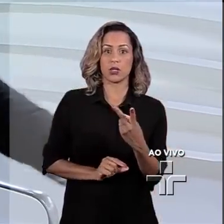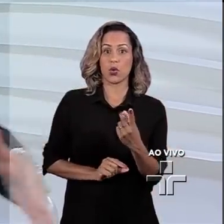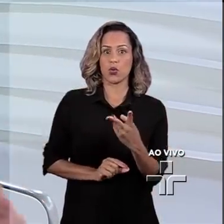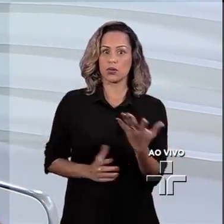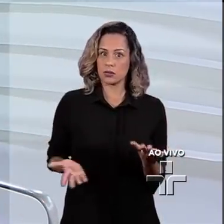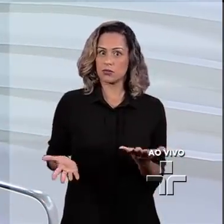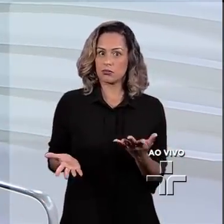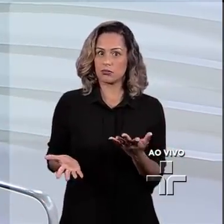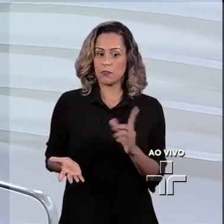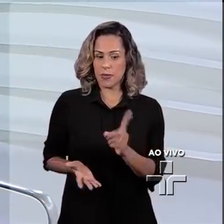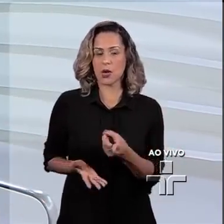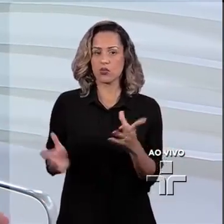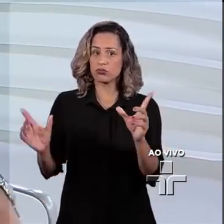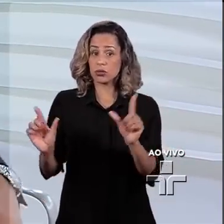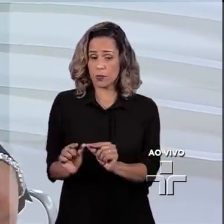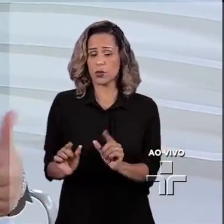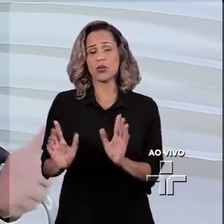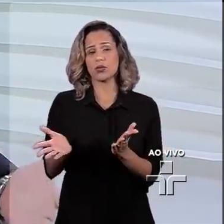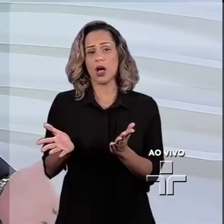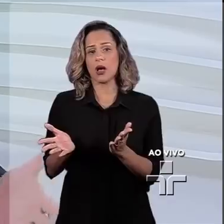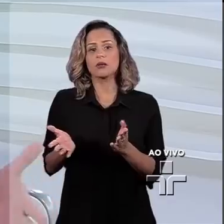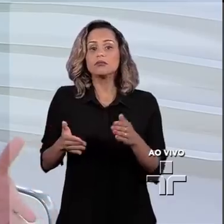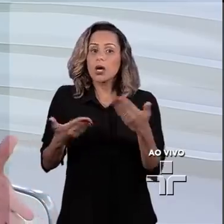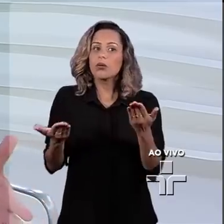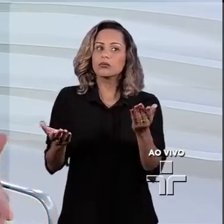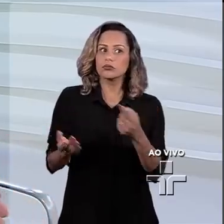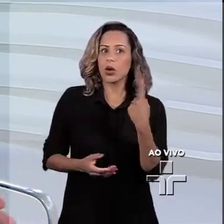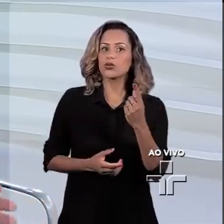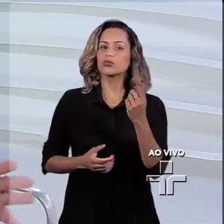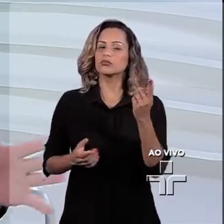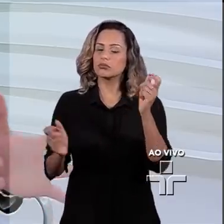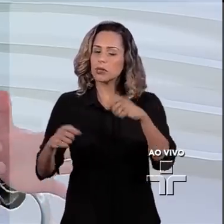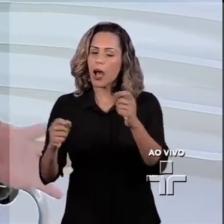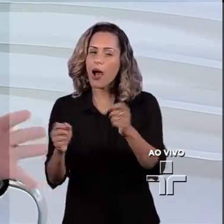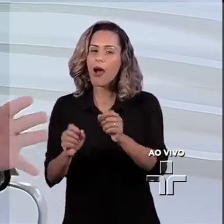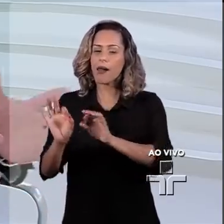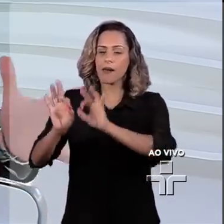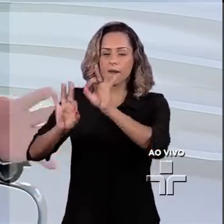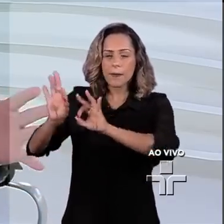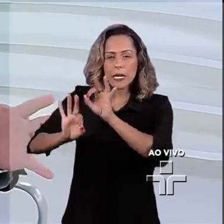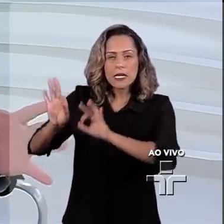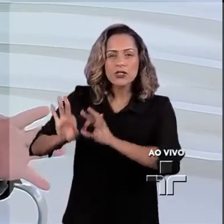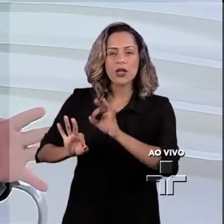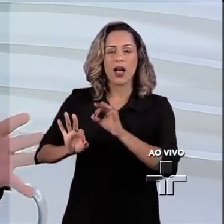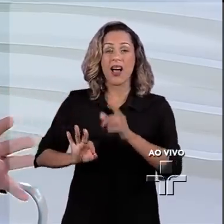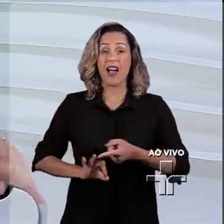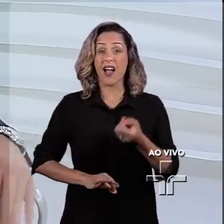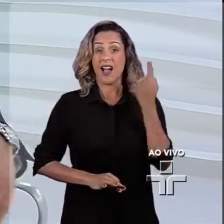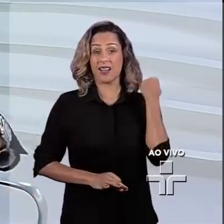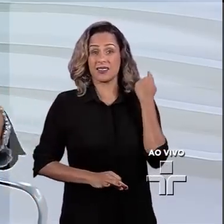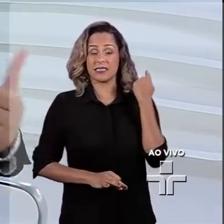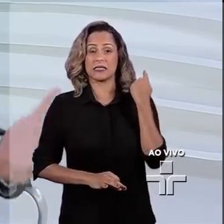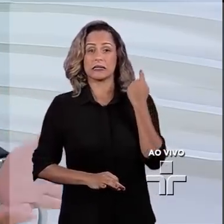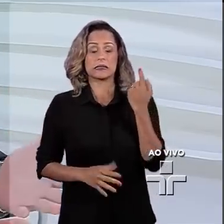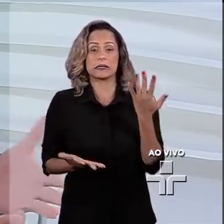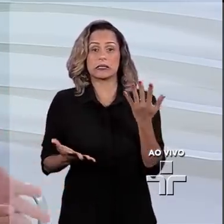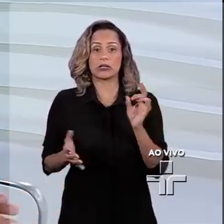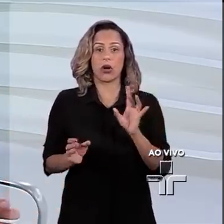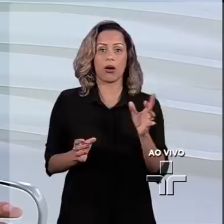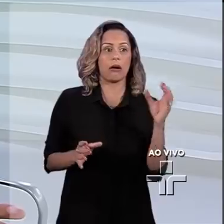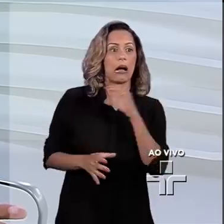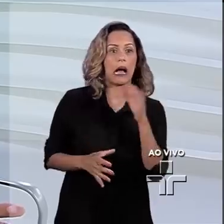vem diminuindo, o que permite a gente planejar, porque a gente estava sendo direcionado por aquilo que a gente não